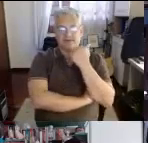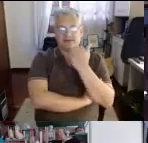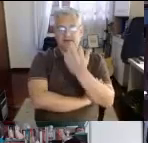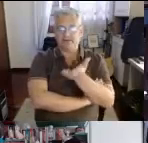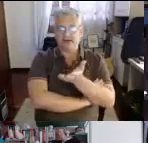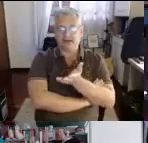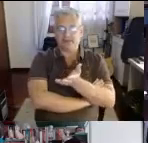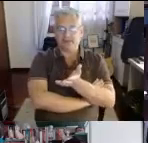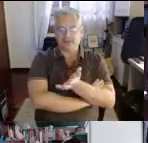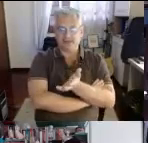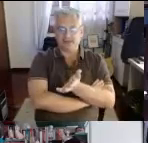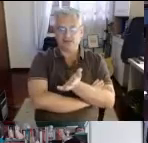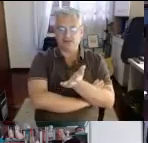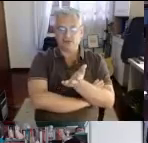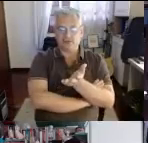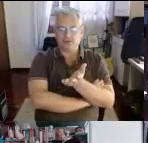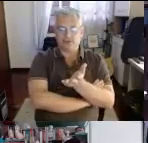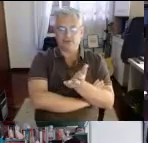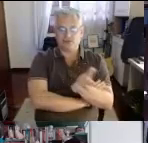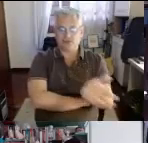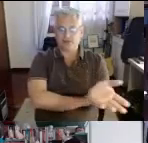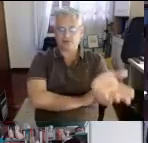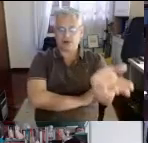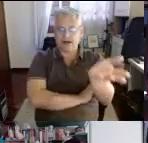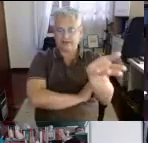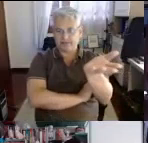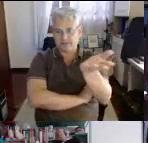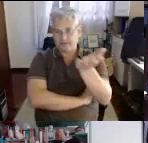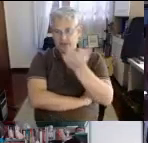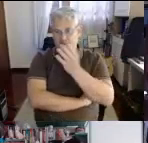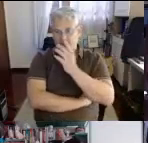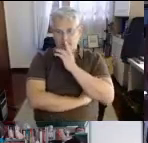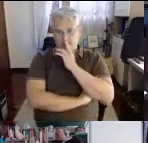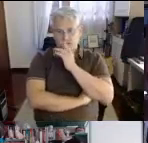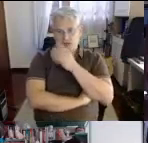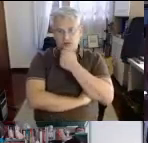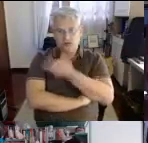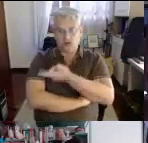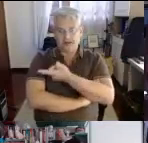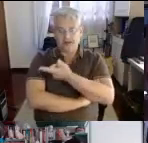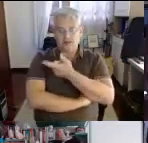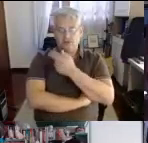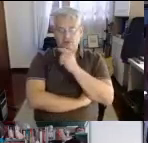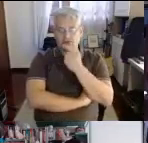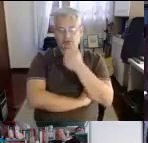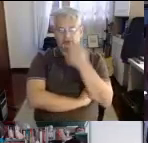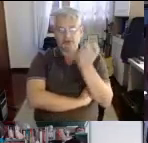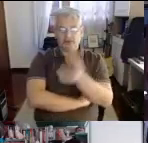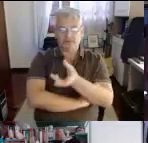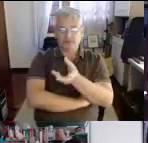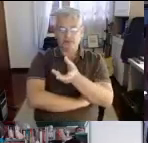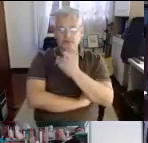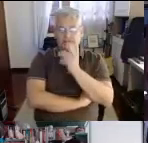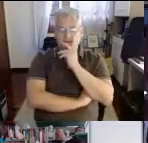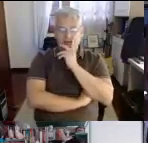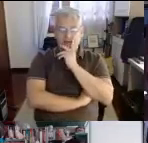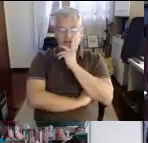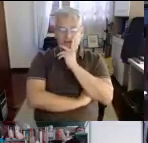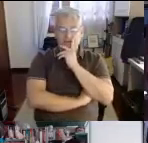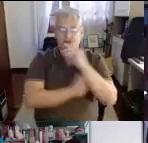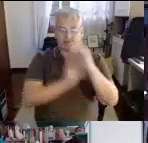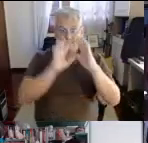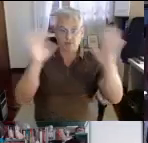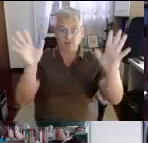passaria para a mesa ali do escoamento suave, e colocaria o túnel tentando reproduzir um determinado campo